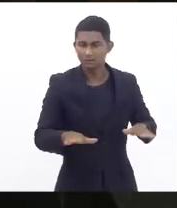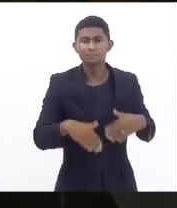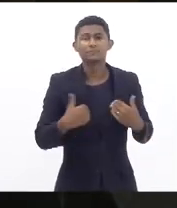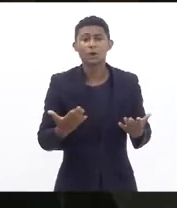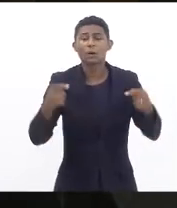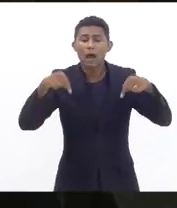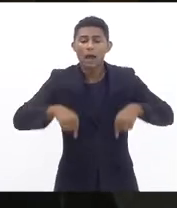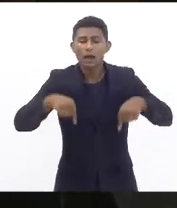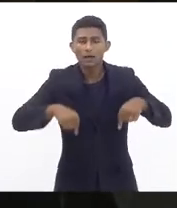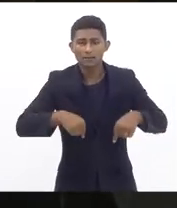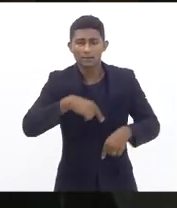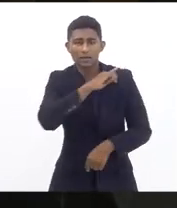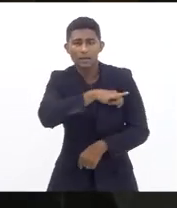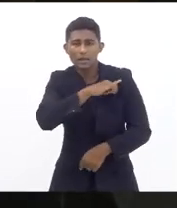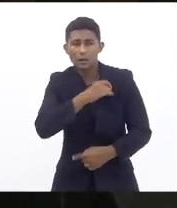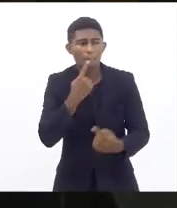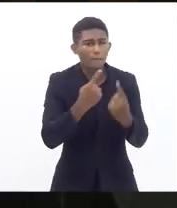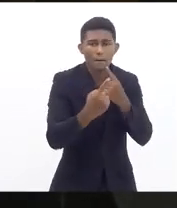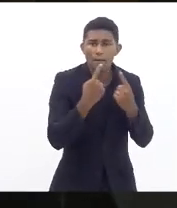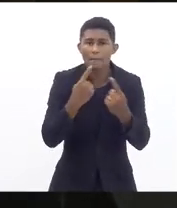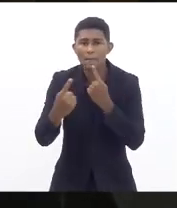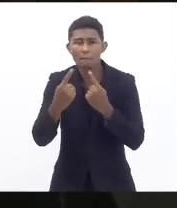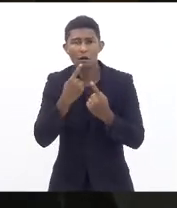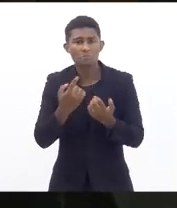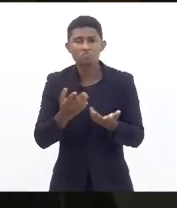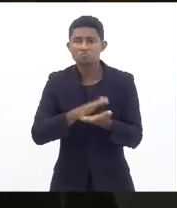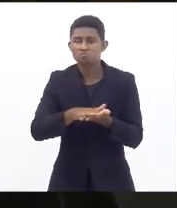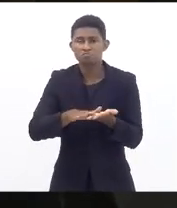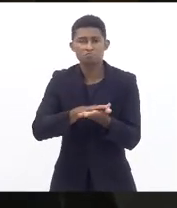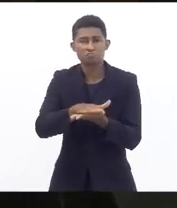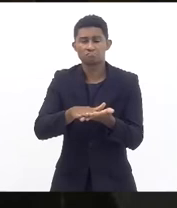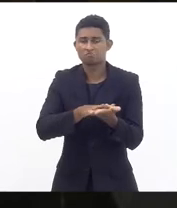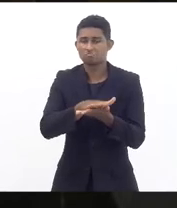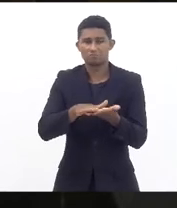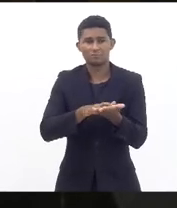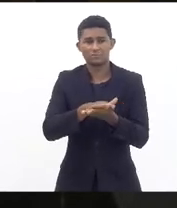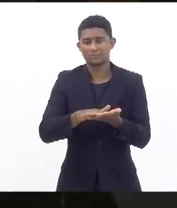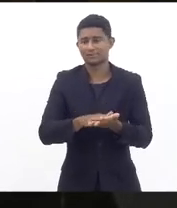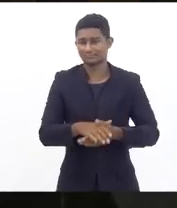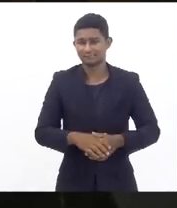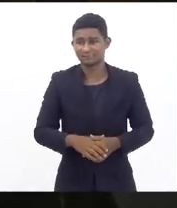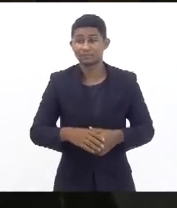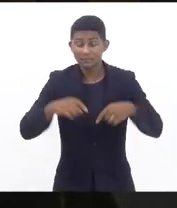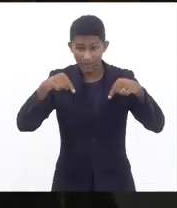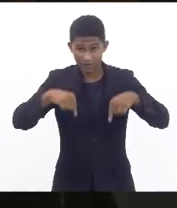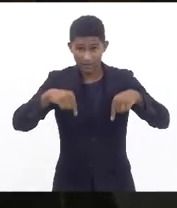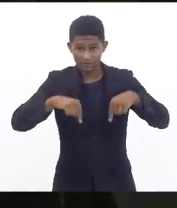discussão aqui? Nenhum. Nenhum. Aqui se discute